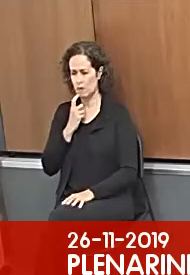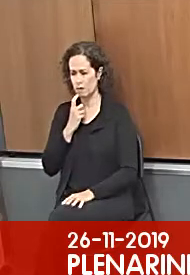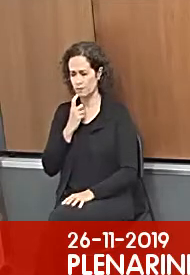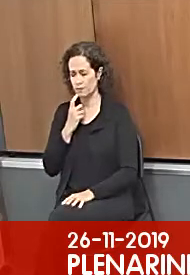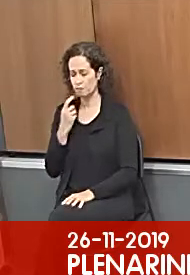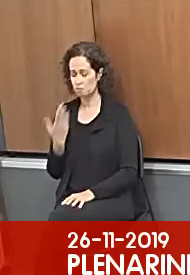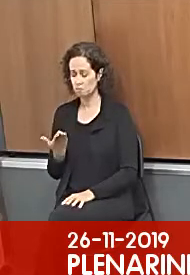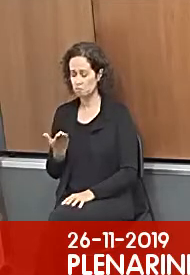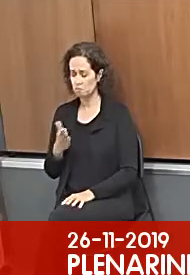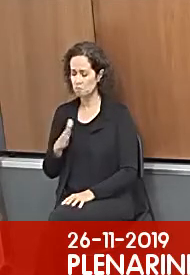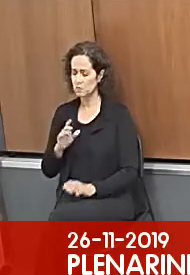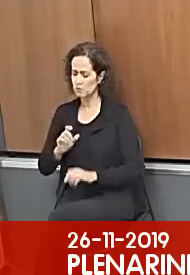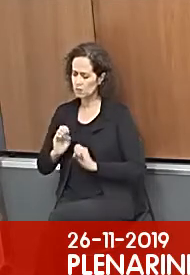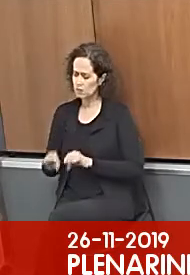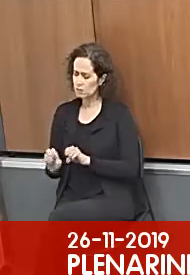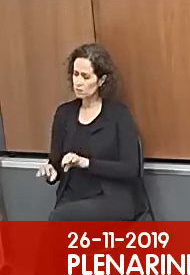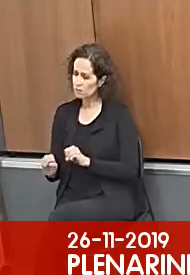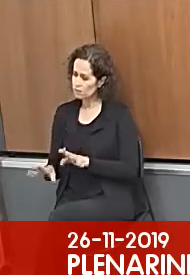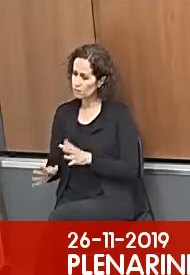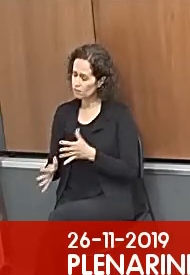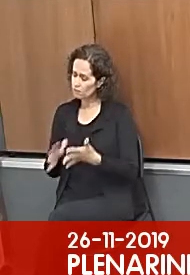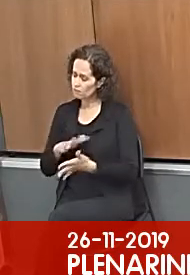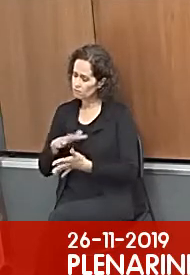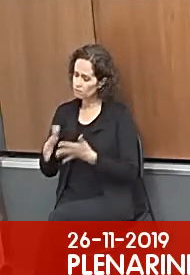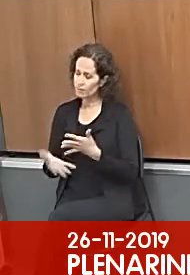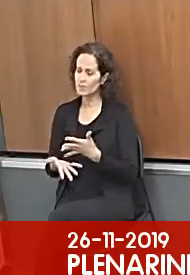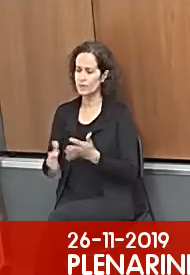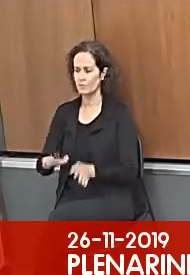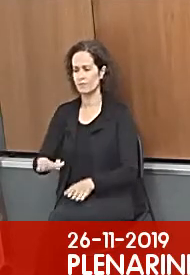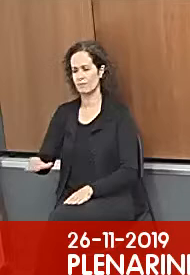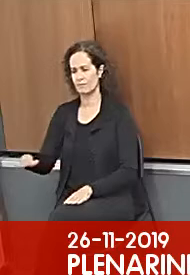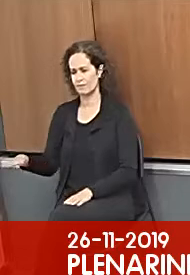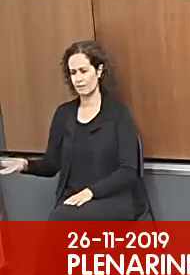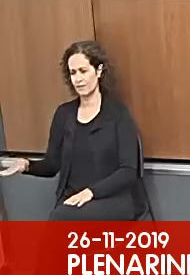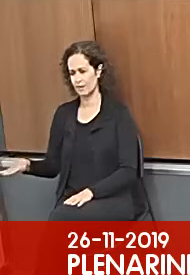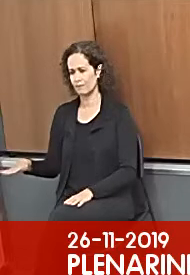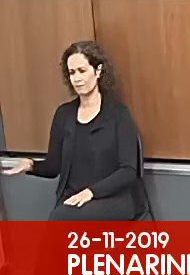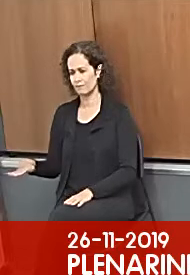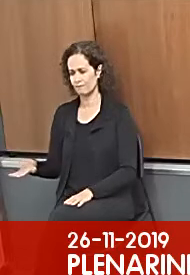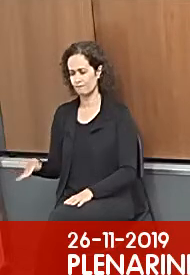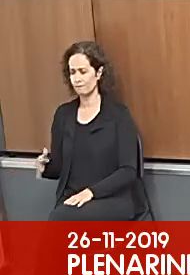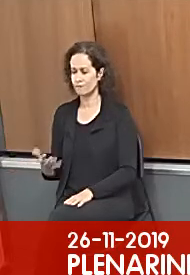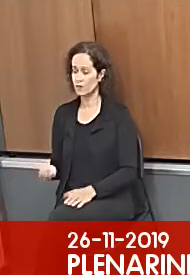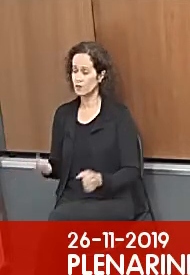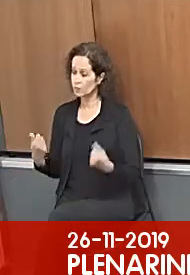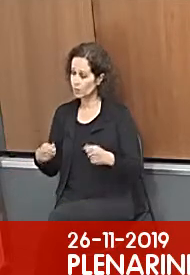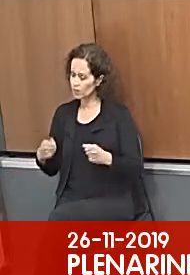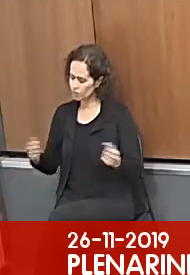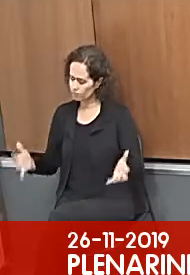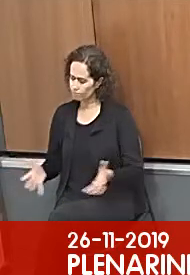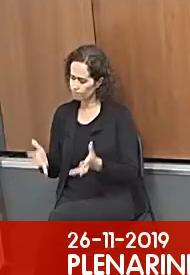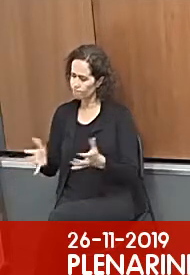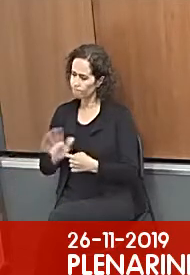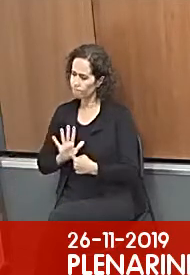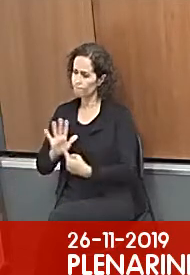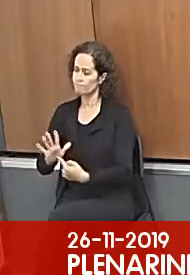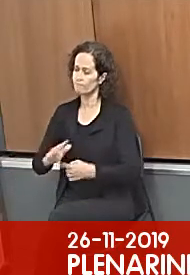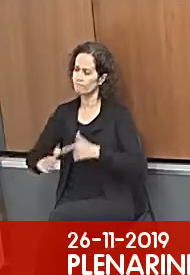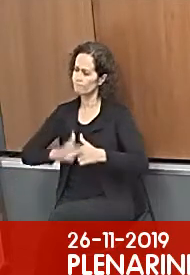escola, ensinando a Libras para as crianças. Então, nós temos que mostrar esse trabalho, sim,